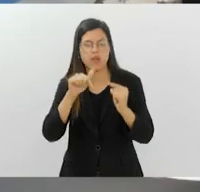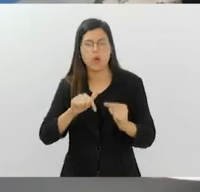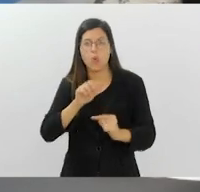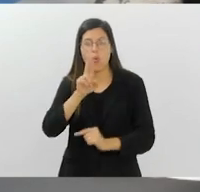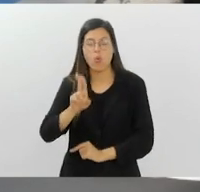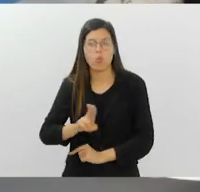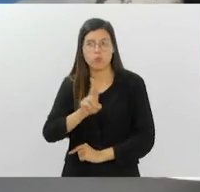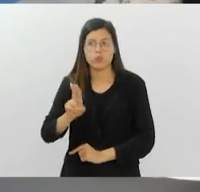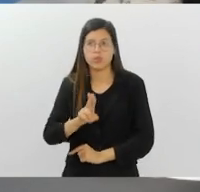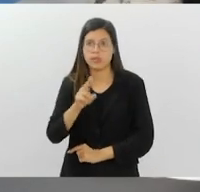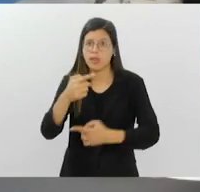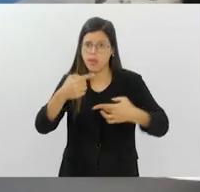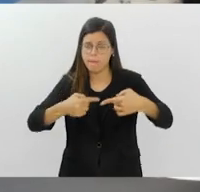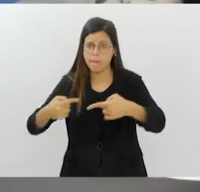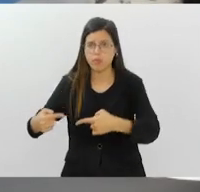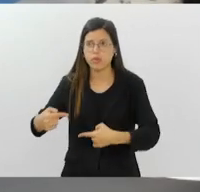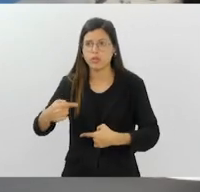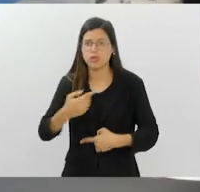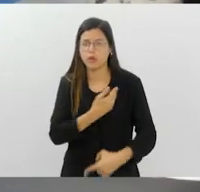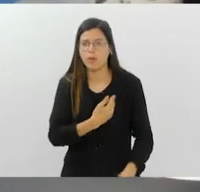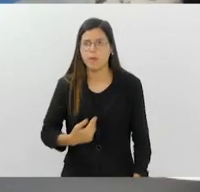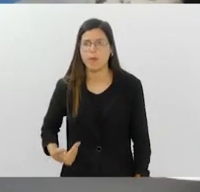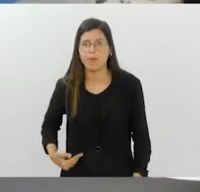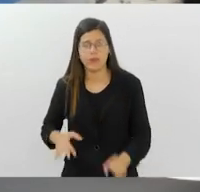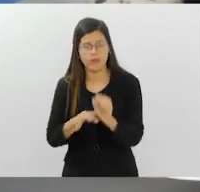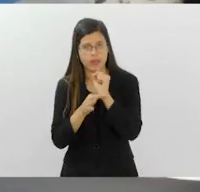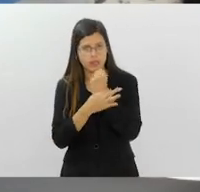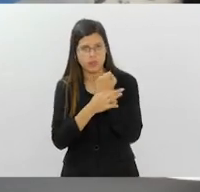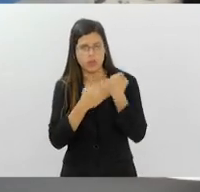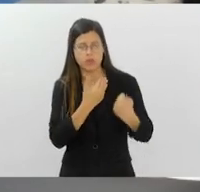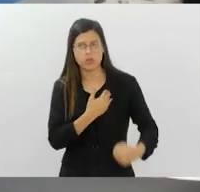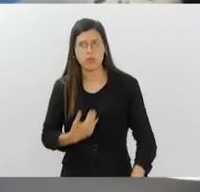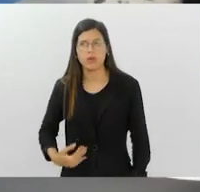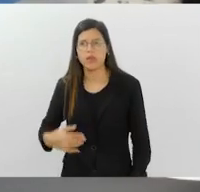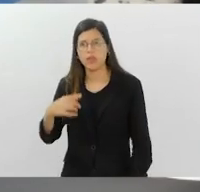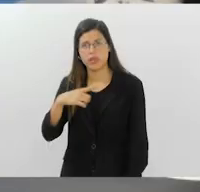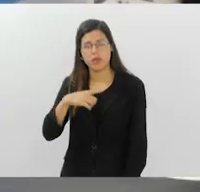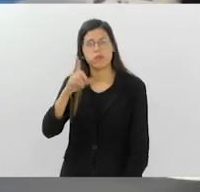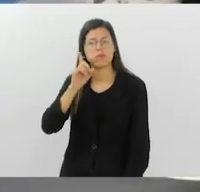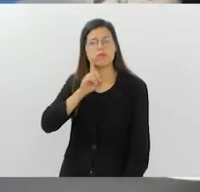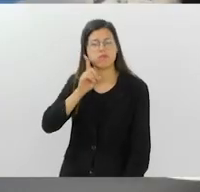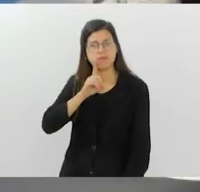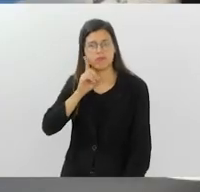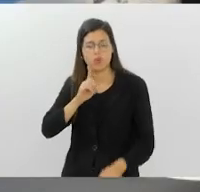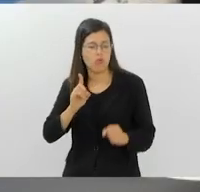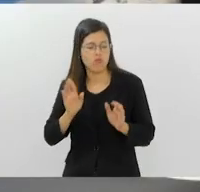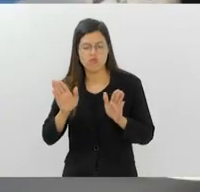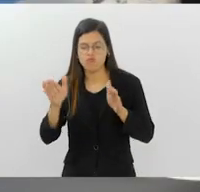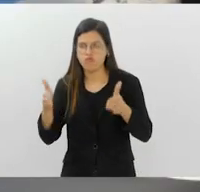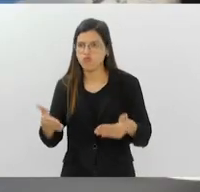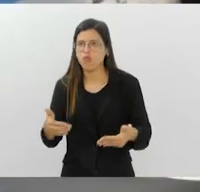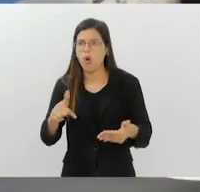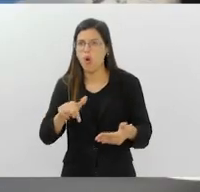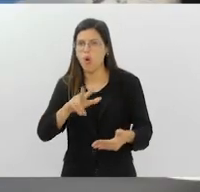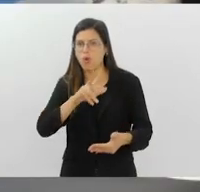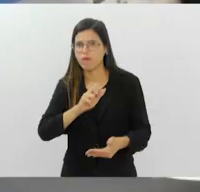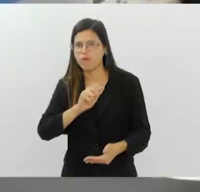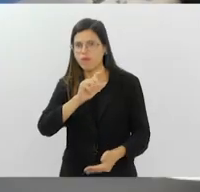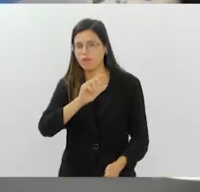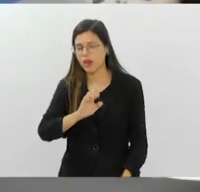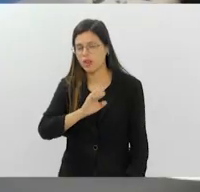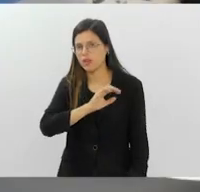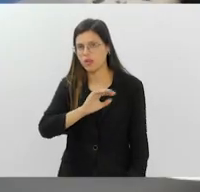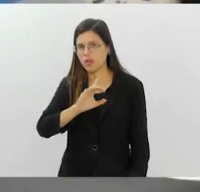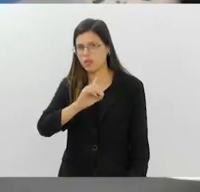pública Especialmente na segurança pública a gente tem o Estados Unidos inclusive como um foco o Vale do Silício na Califórnia